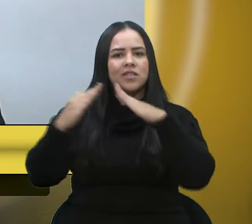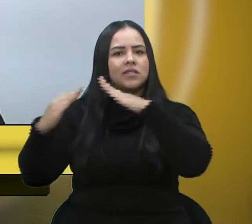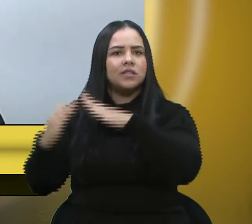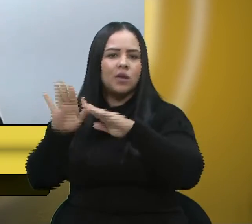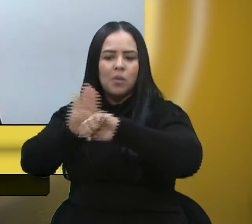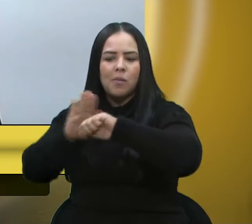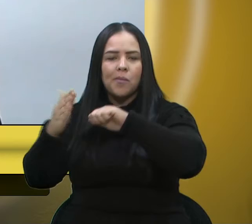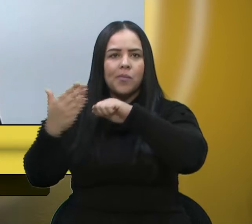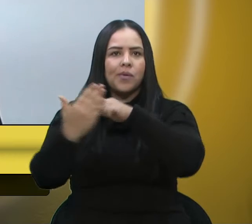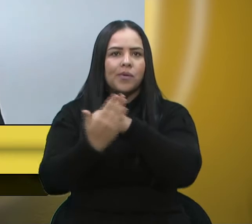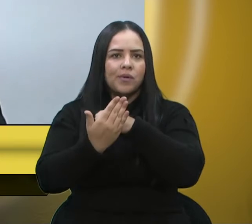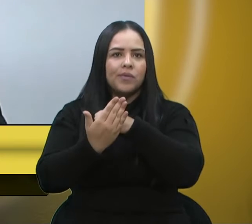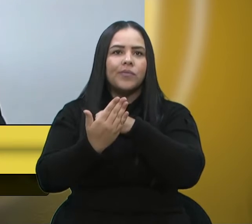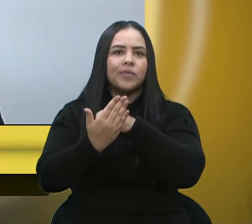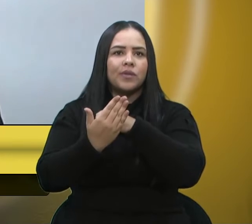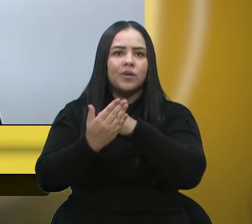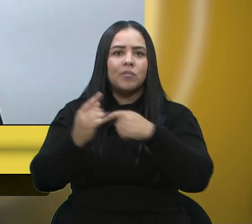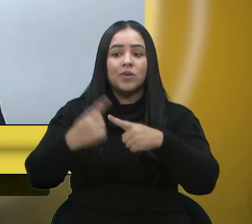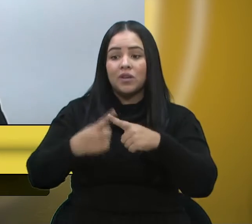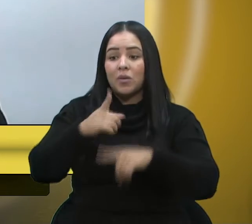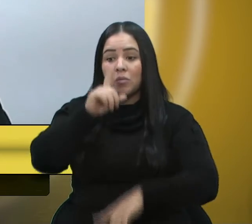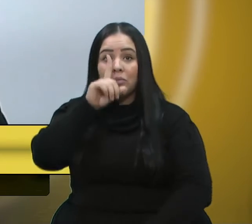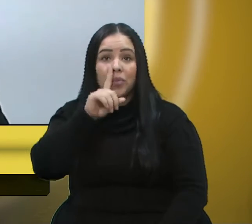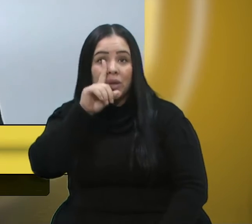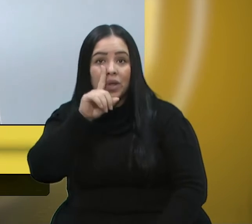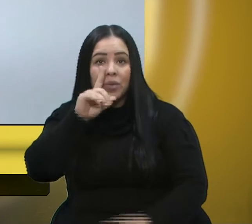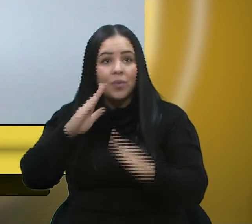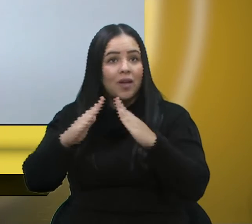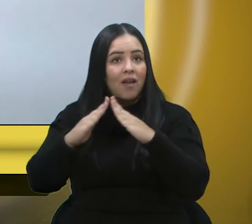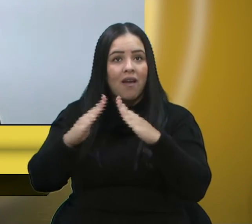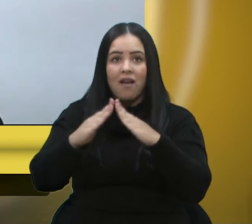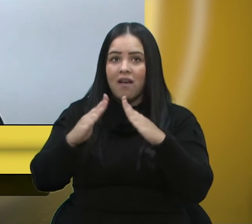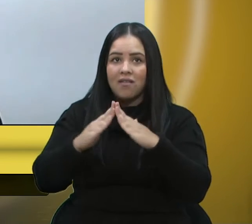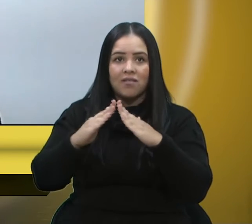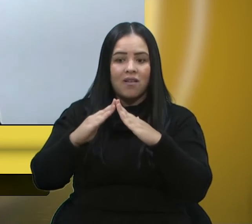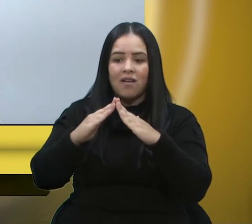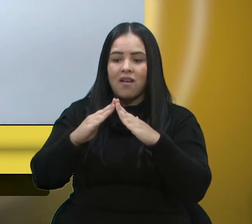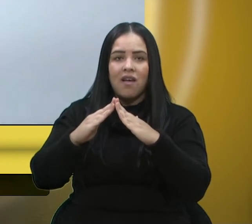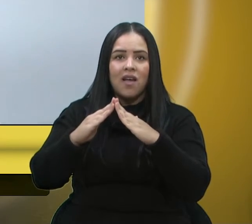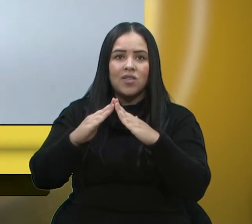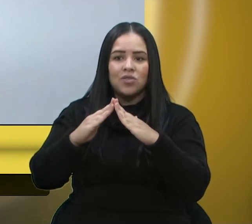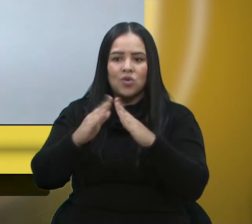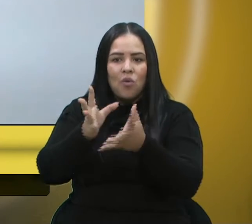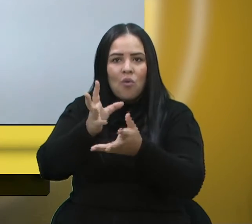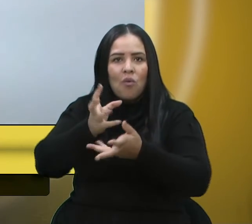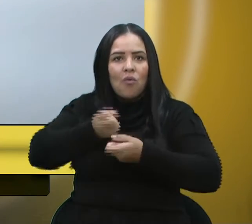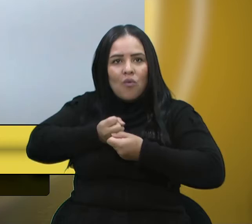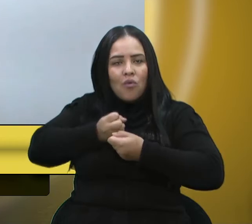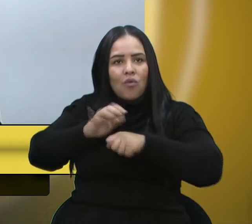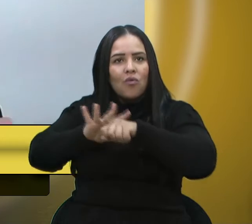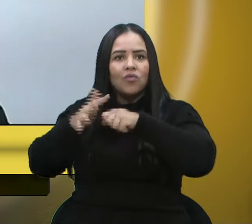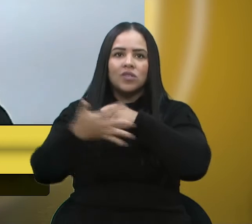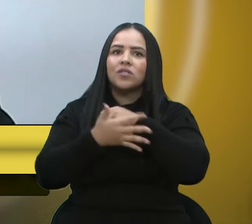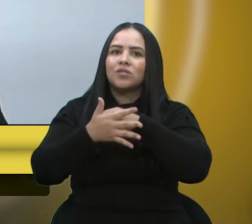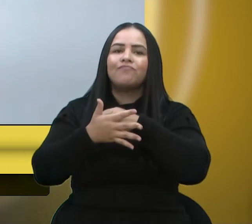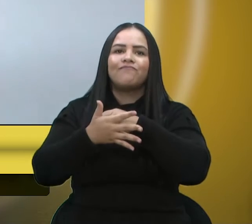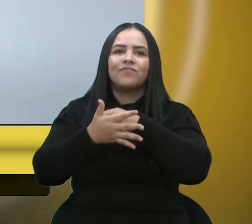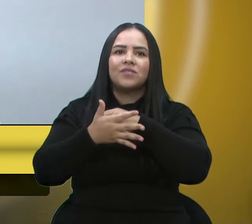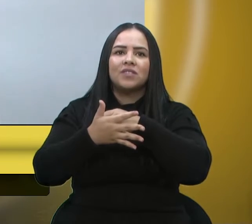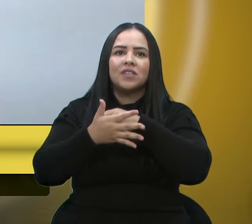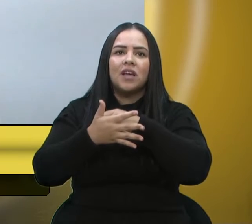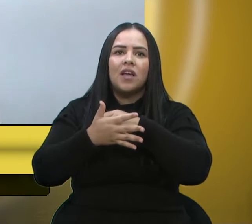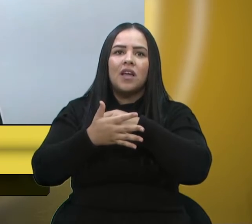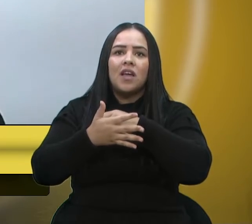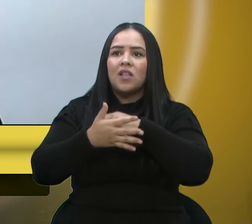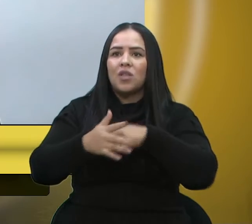Então, os riscos em casa, com certeza, são maiores do que nas escolas, tanto privadas como